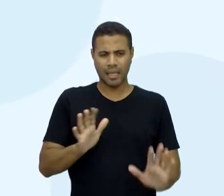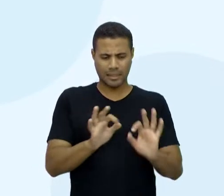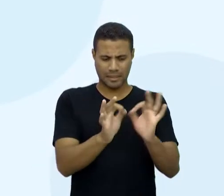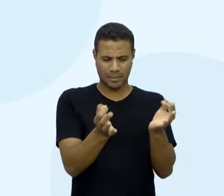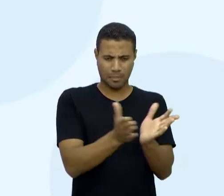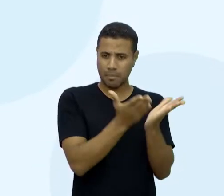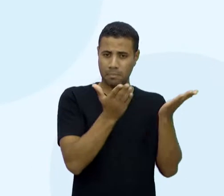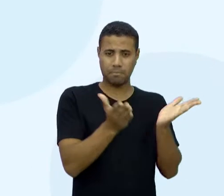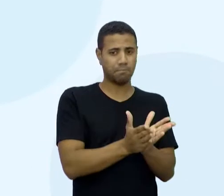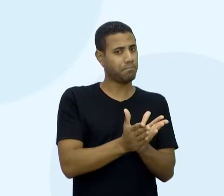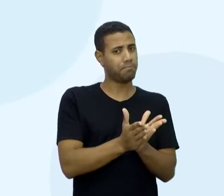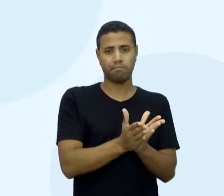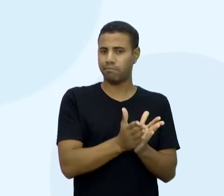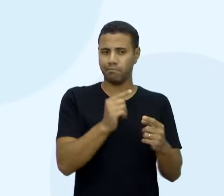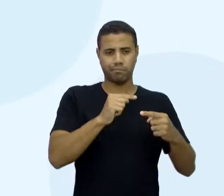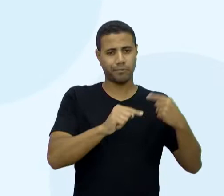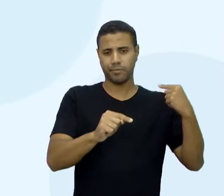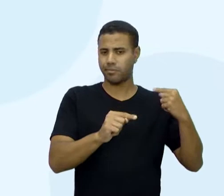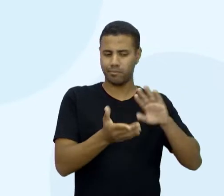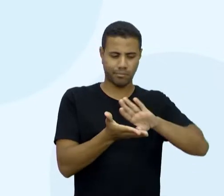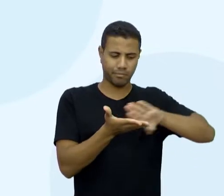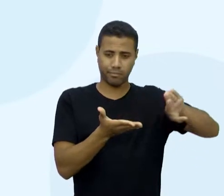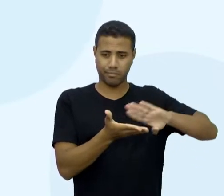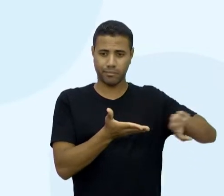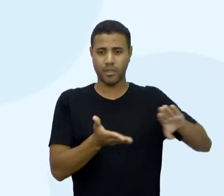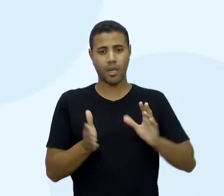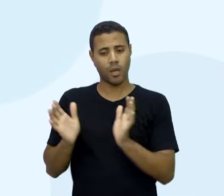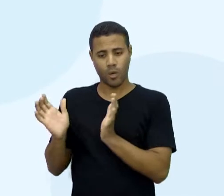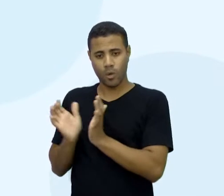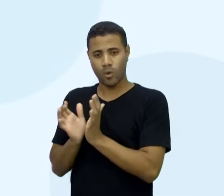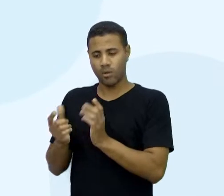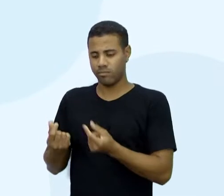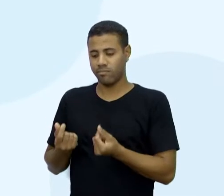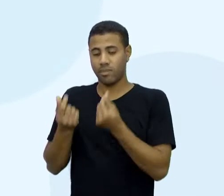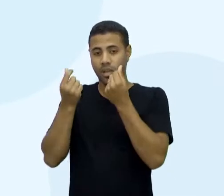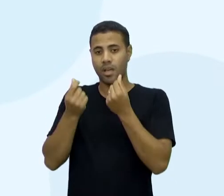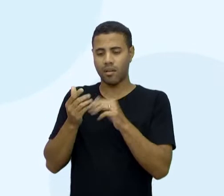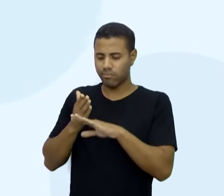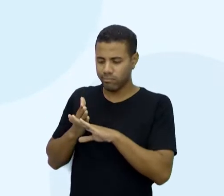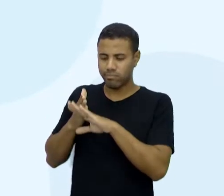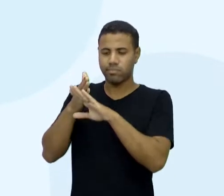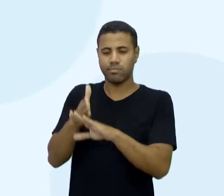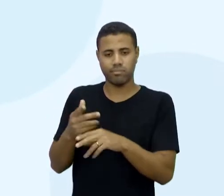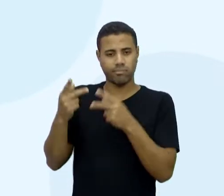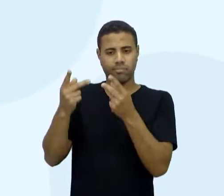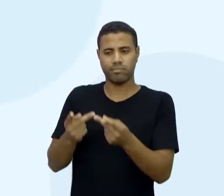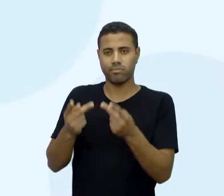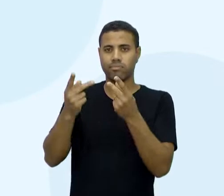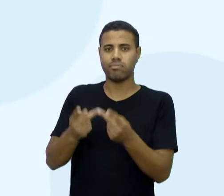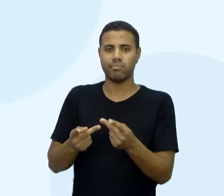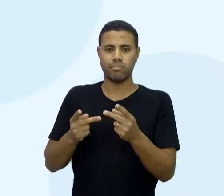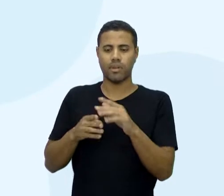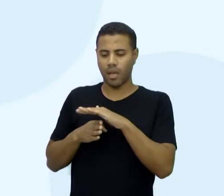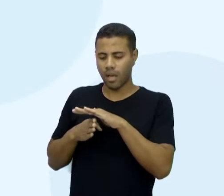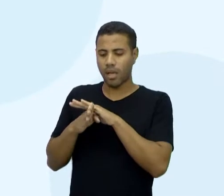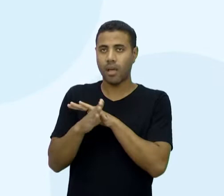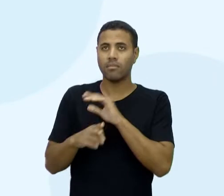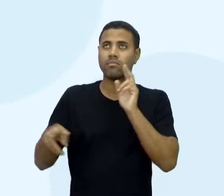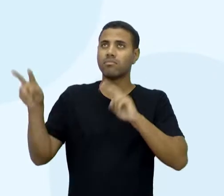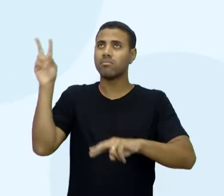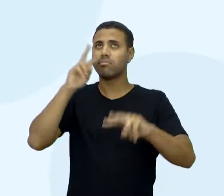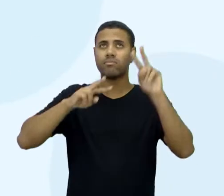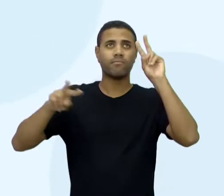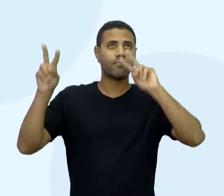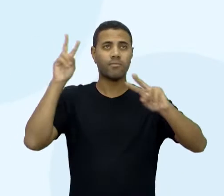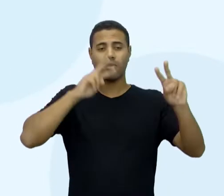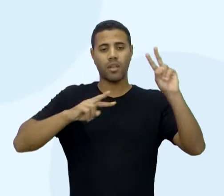mais pobres, tá? Então, era só para as grandes elites. Então, apenas as elites tinham acesso a esses